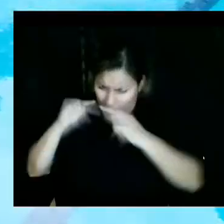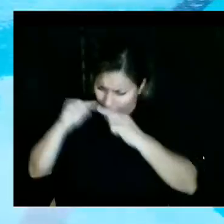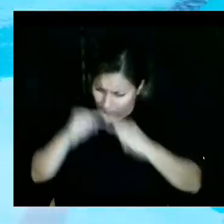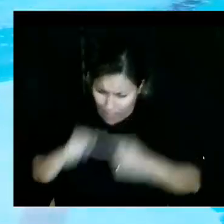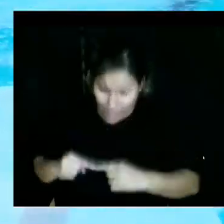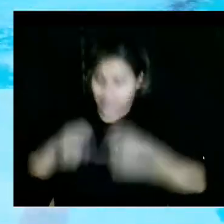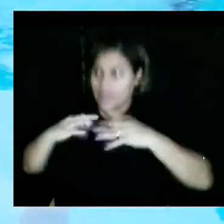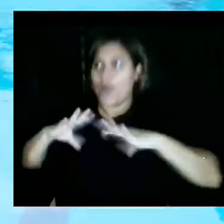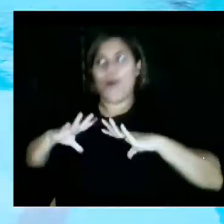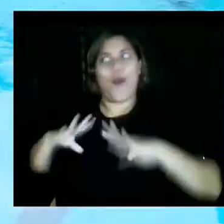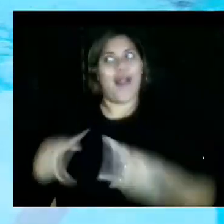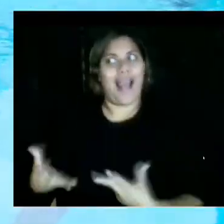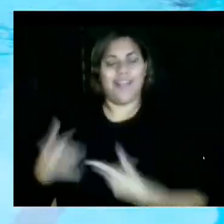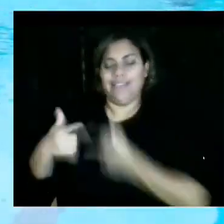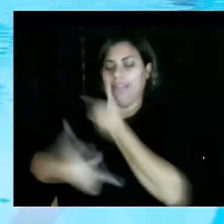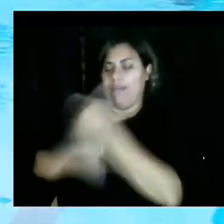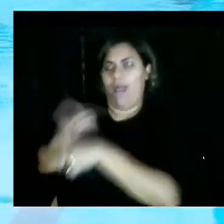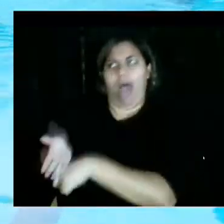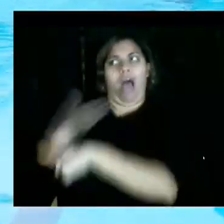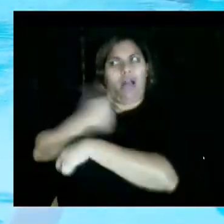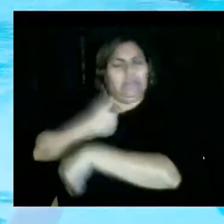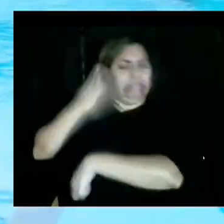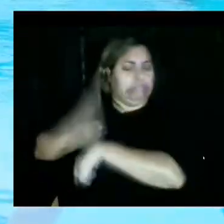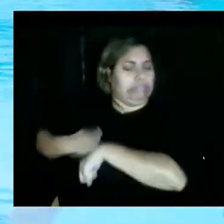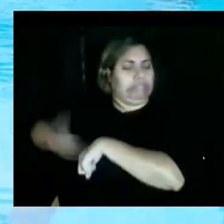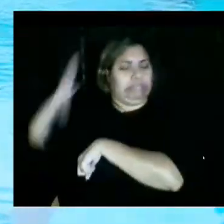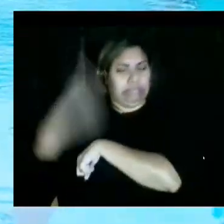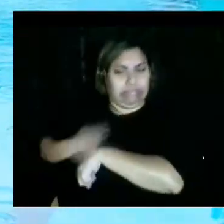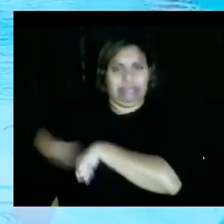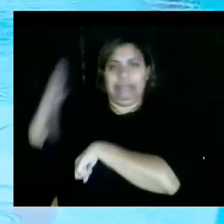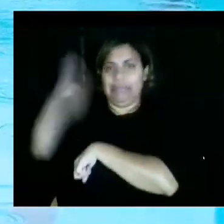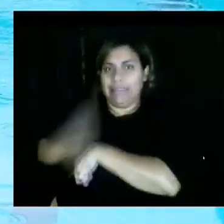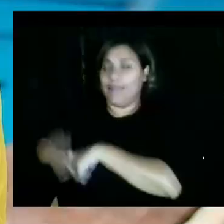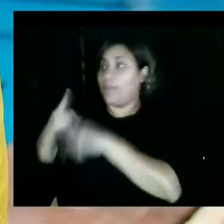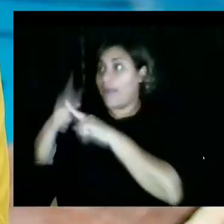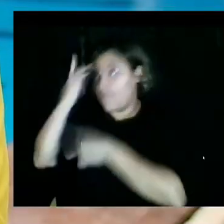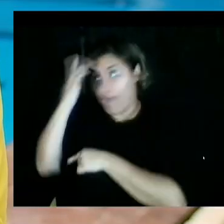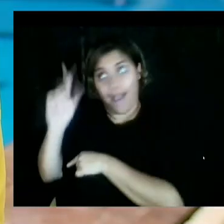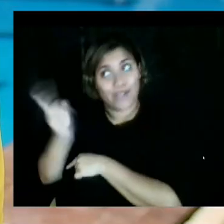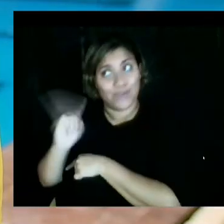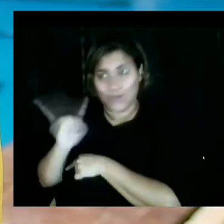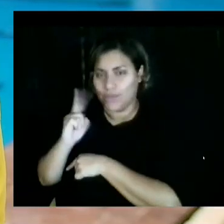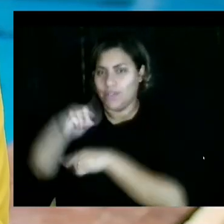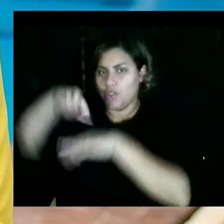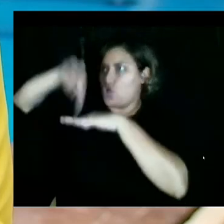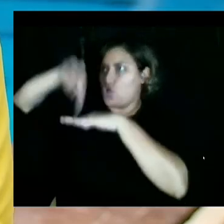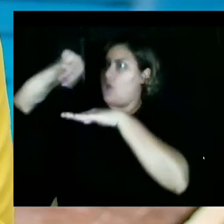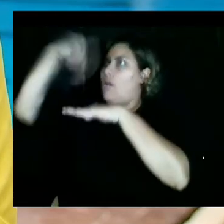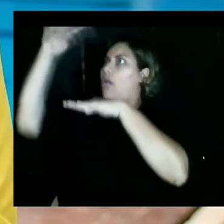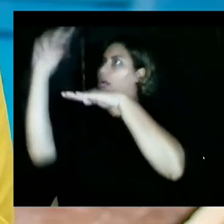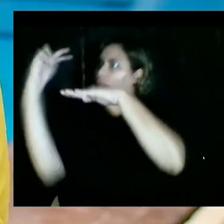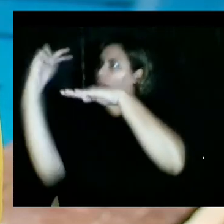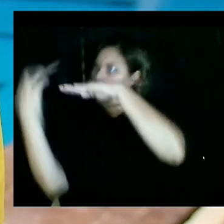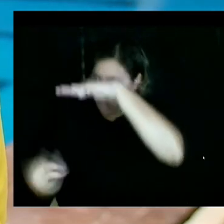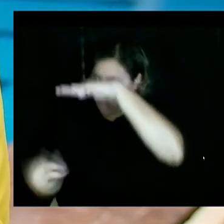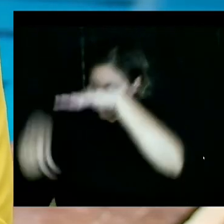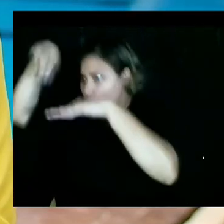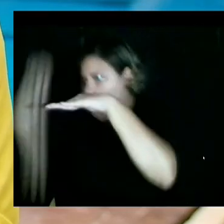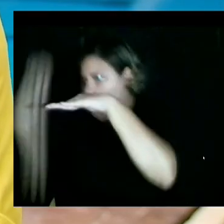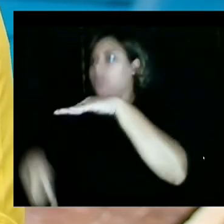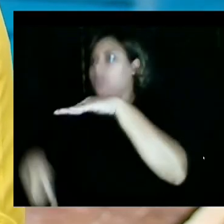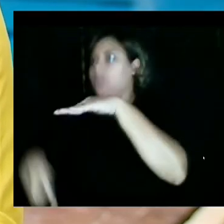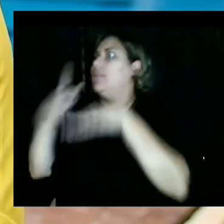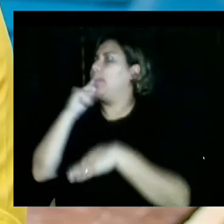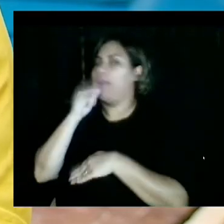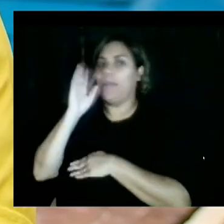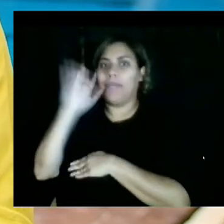muito treinamento, né? Porque não é fácil fazer as acrobacias que eles conseguem fazer hoje, por exemplo, de uma plataforma de 10